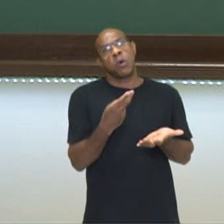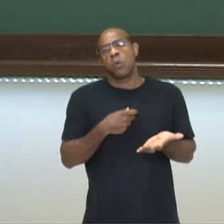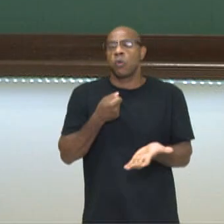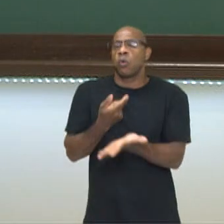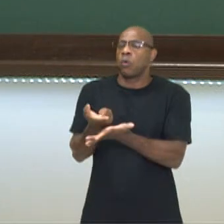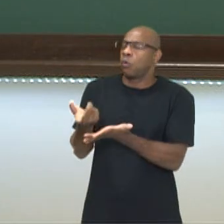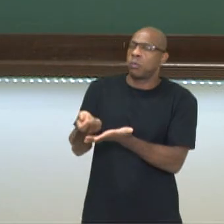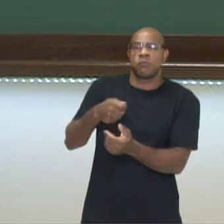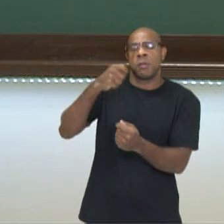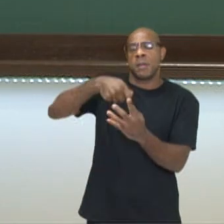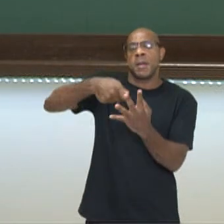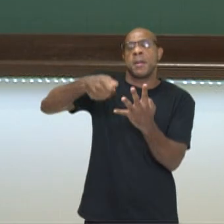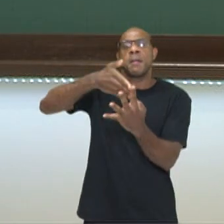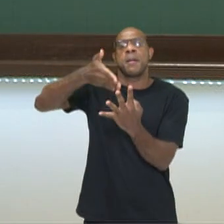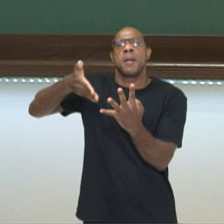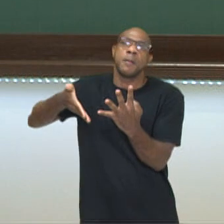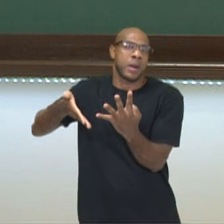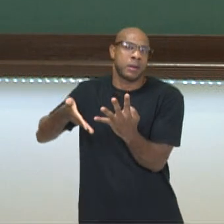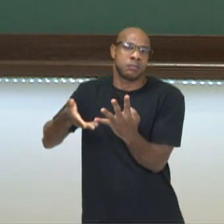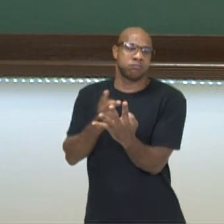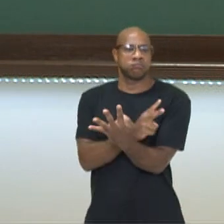alguma coisa e eu vou parcelar esse valor.